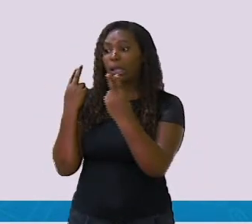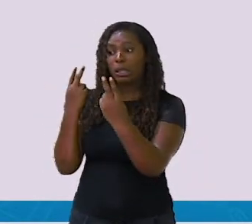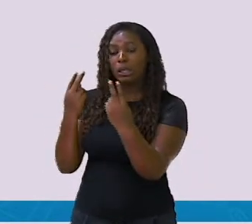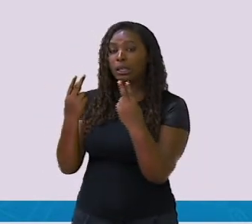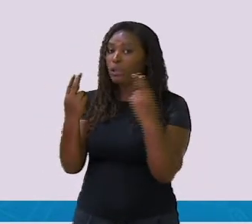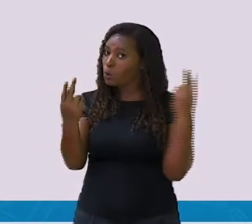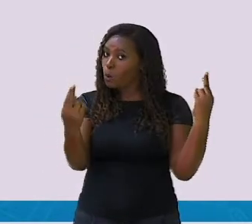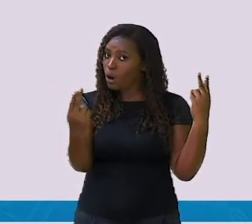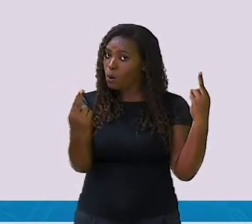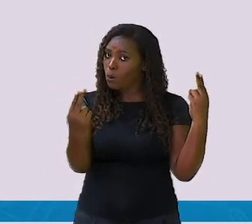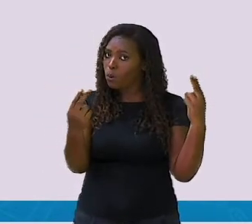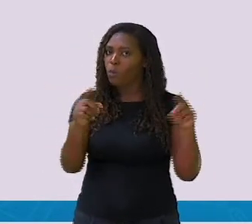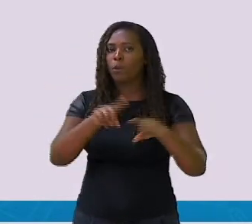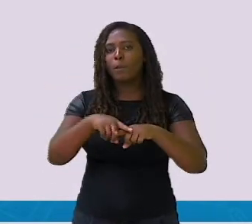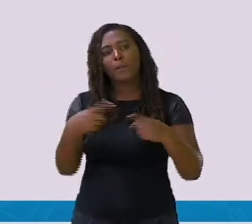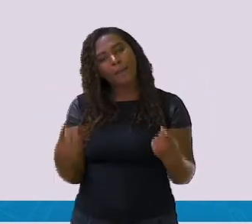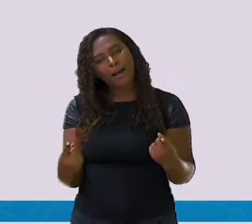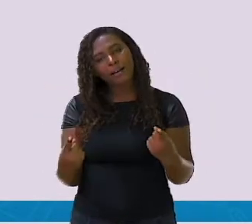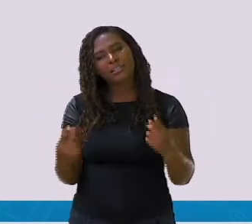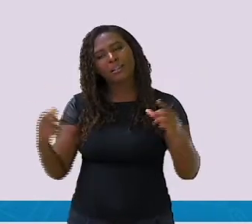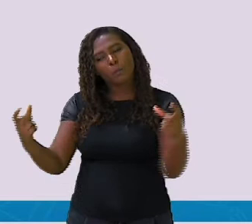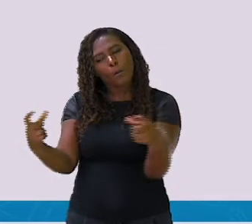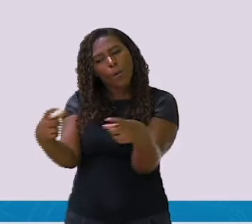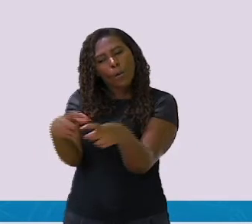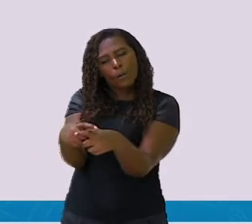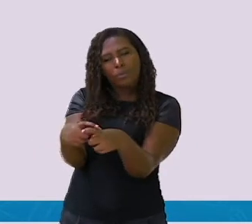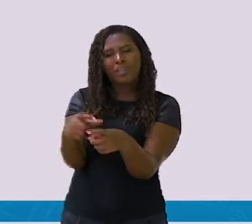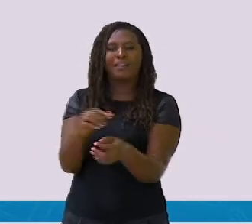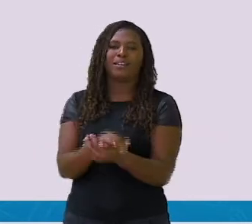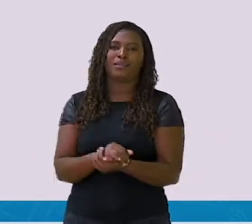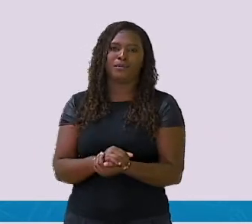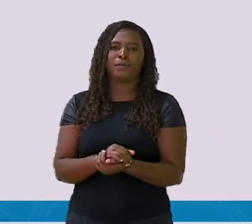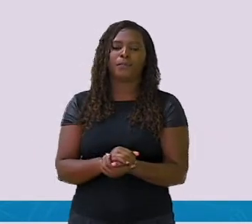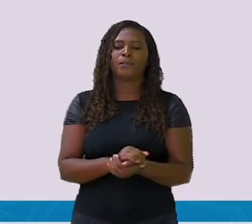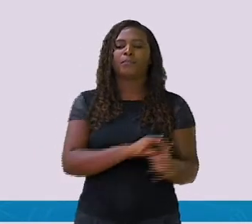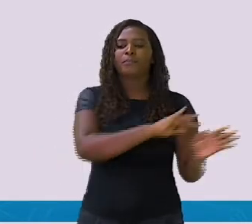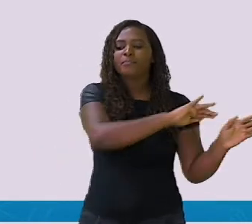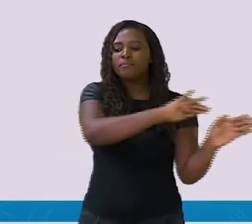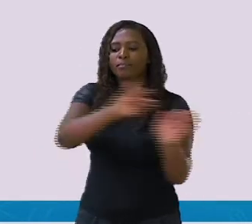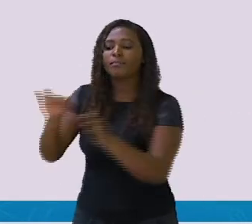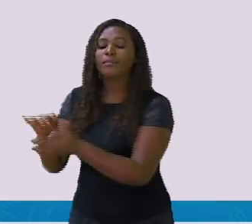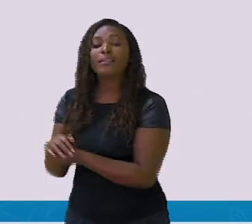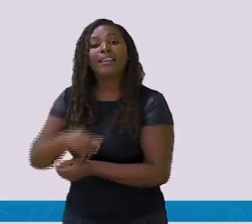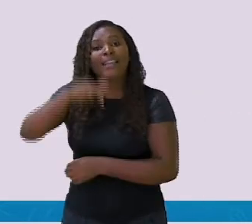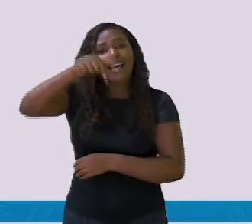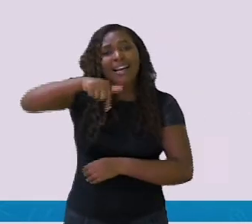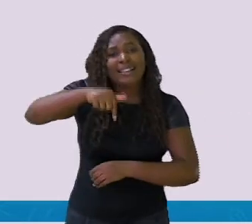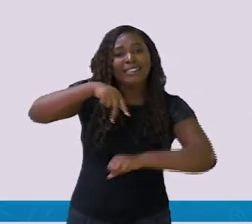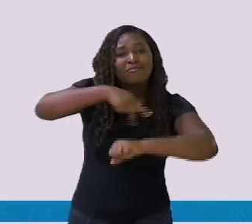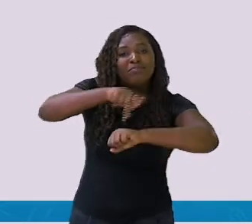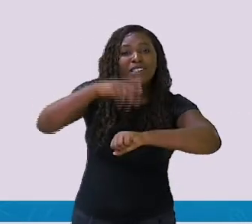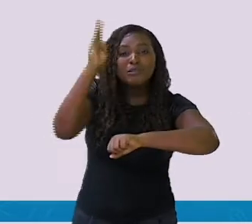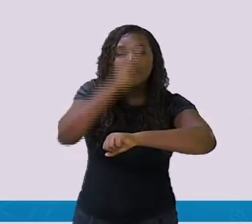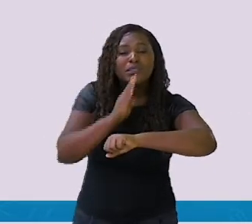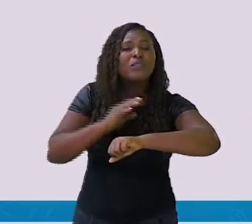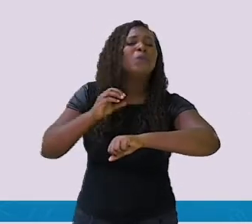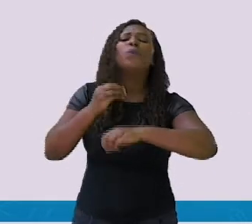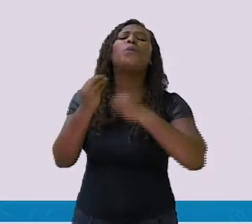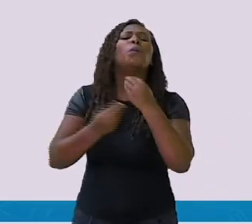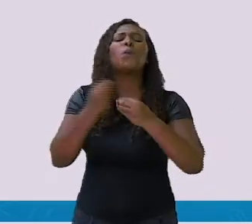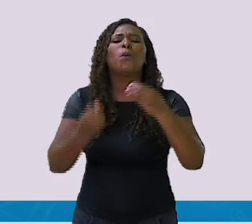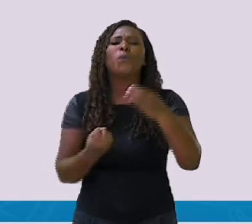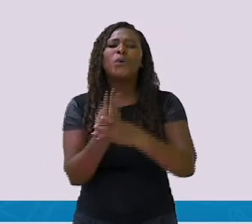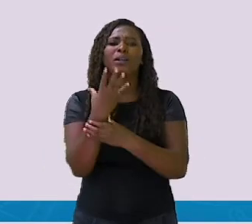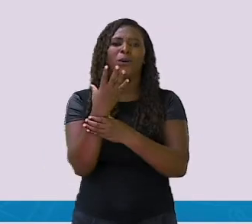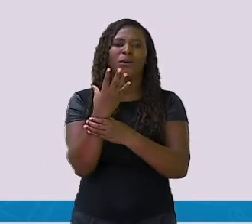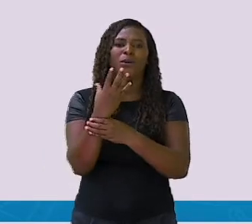no Brasil, né? Como que surgiram os primeiros museus aqui no Brasil? Então foi criado o primeiro museu em 1818